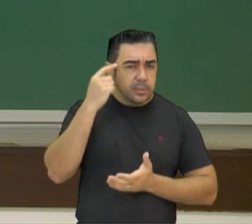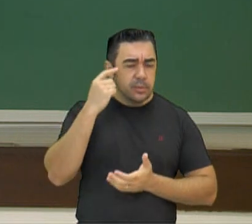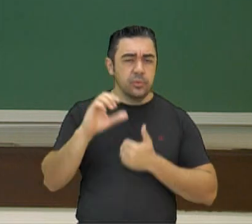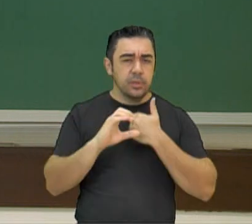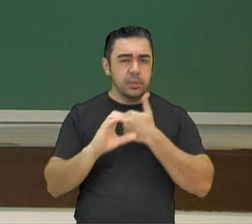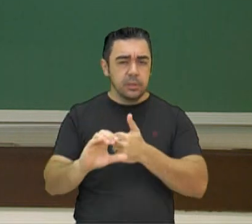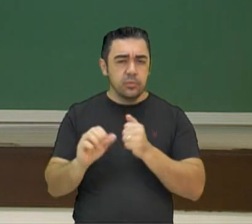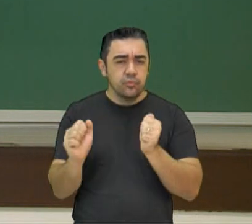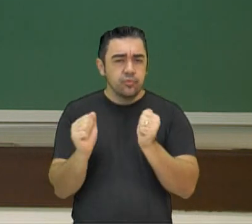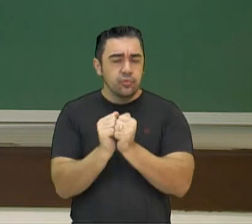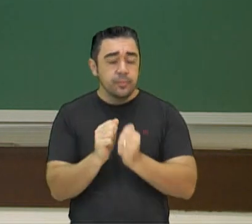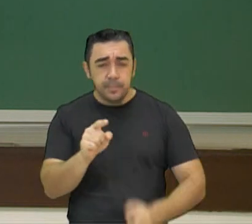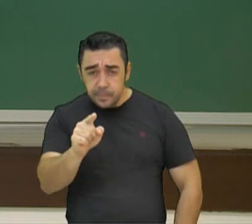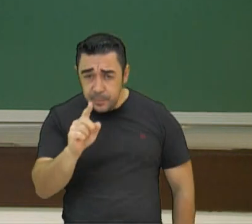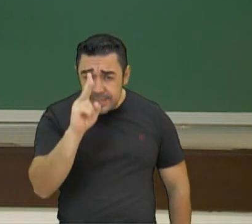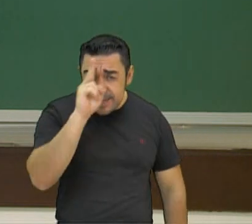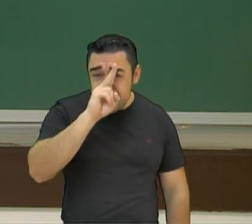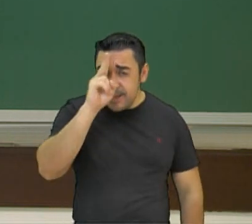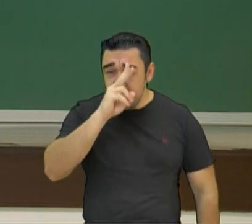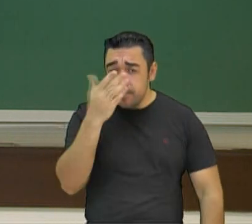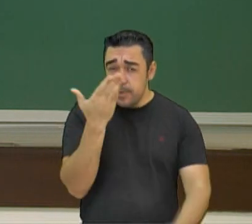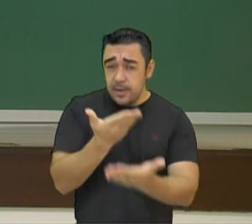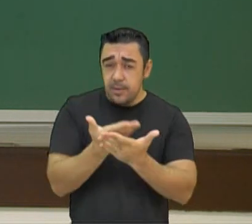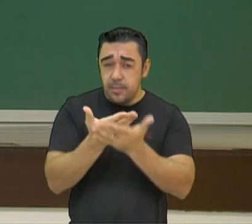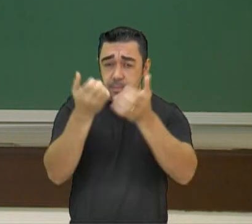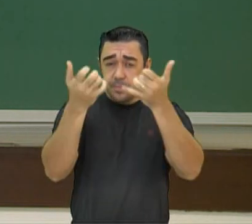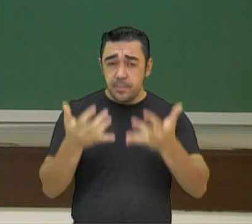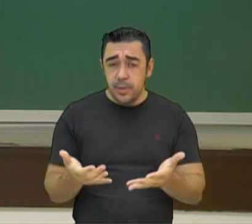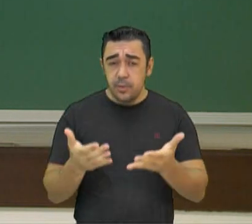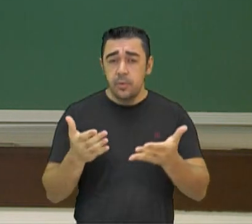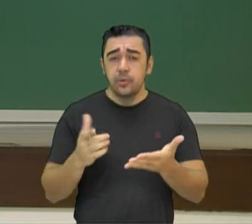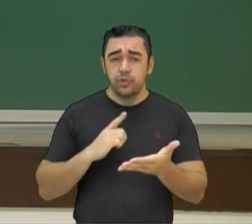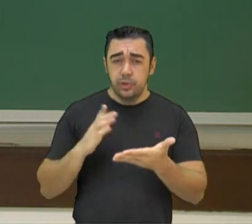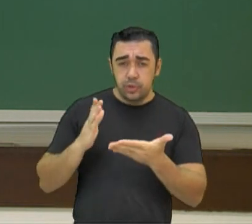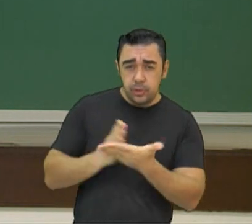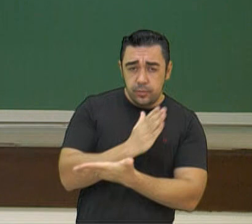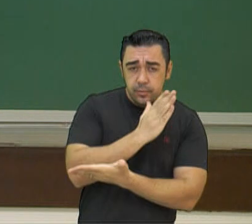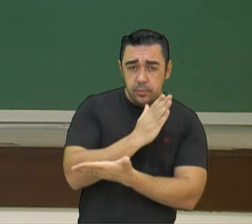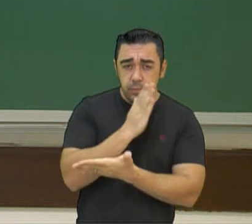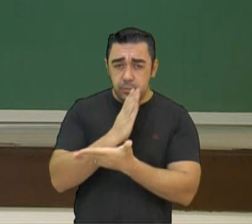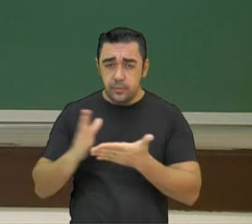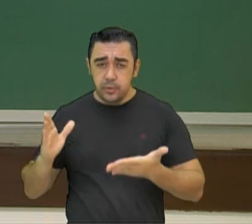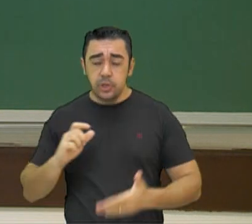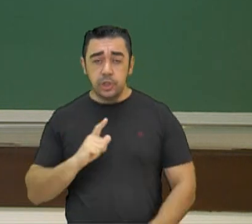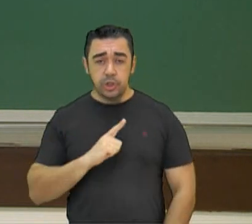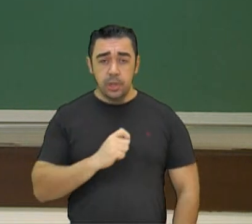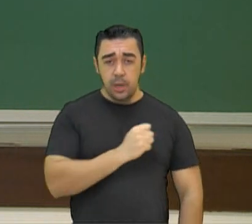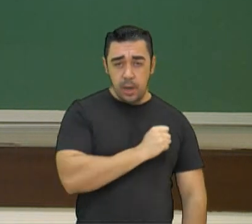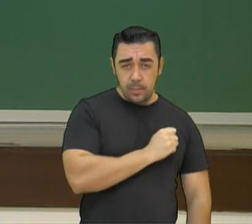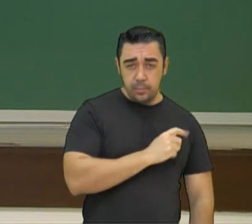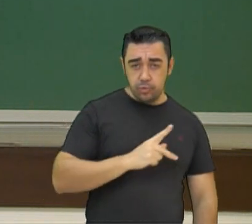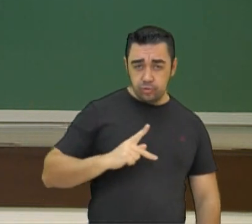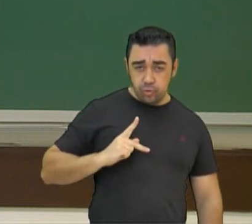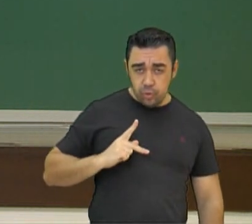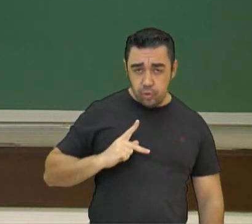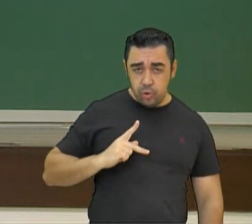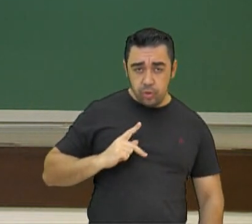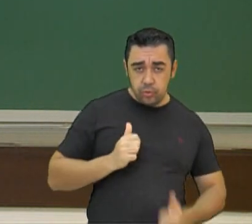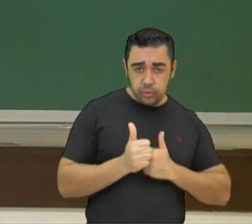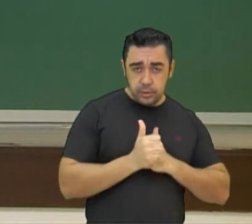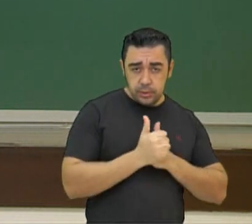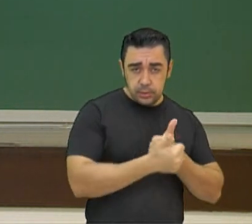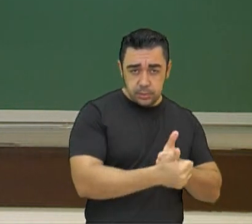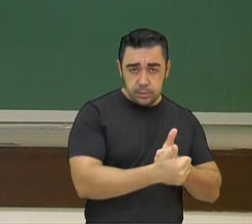isso? Lembra que na outra aula a gente falou das divisões, né? Tinha os apostólicos e logo depois dos apostólicos tinha